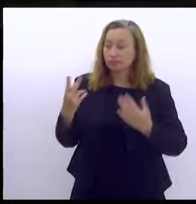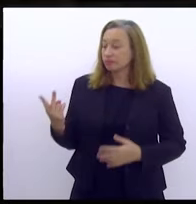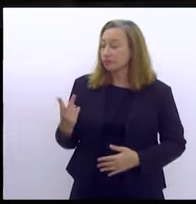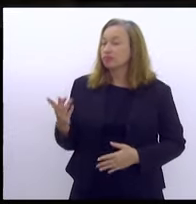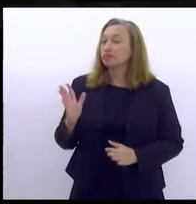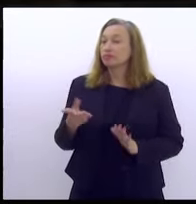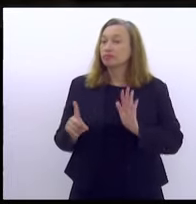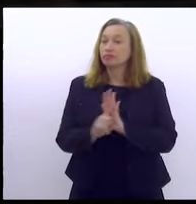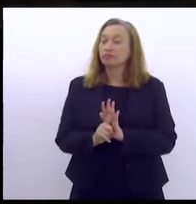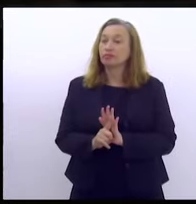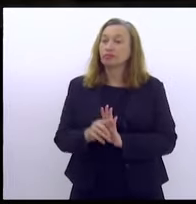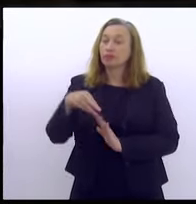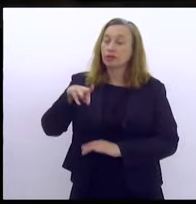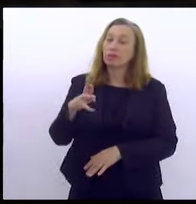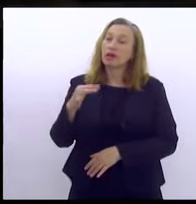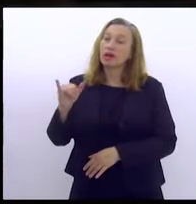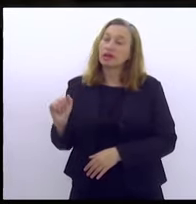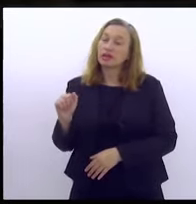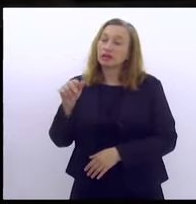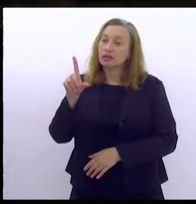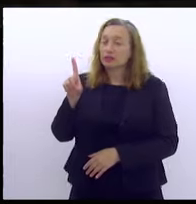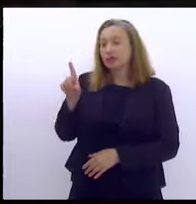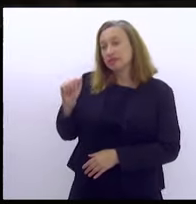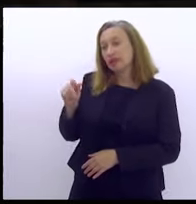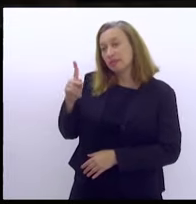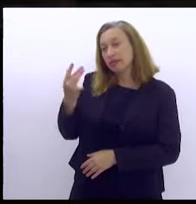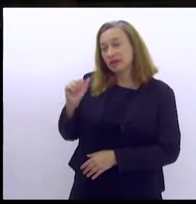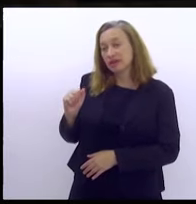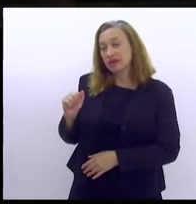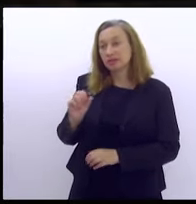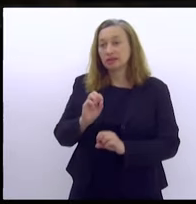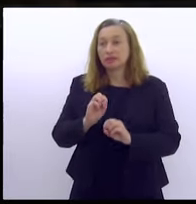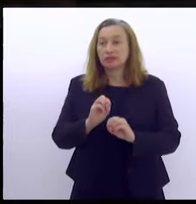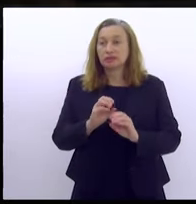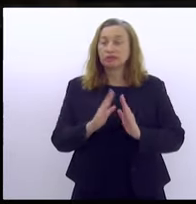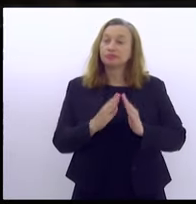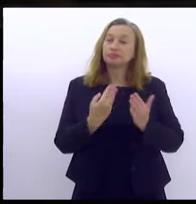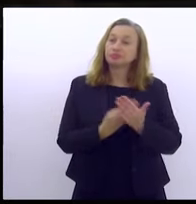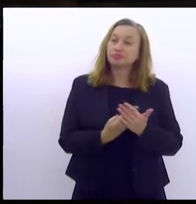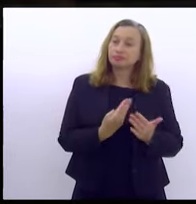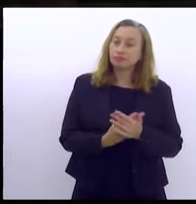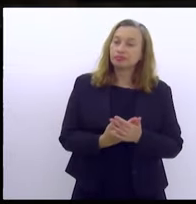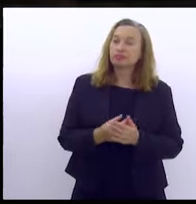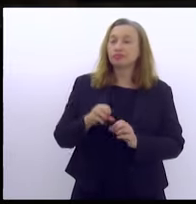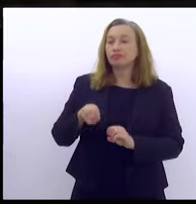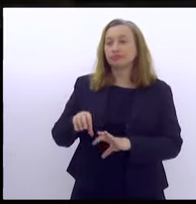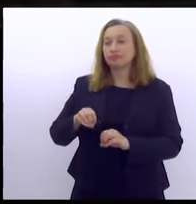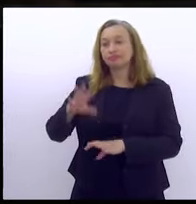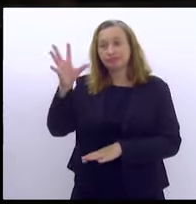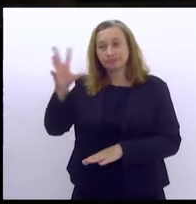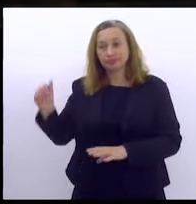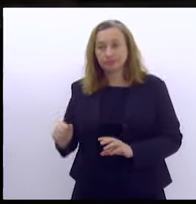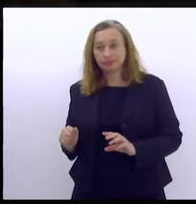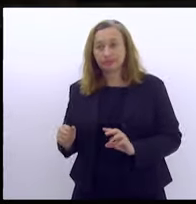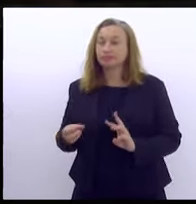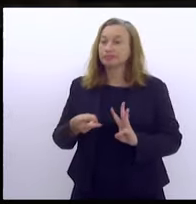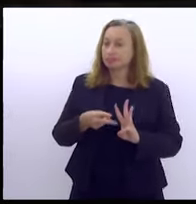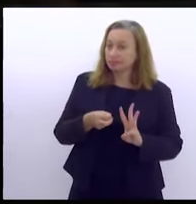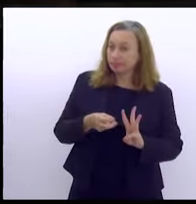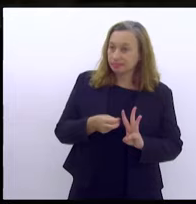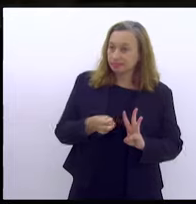leis. Maria da Penha nas escolas é lei, ensino das culturas afro-indígenas nas escolas é lei.